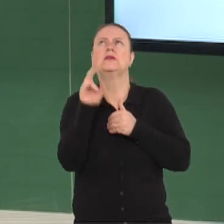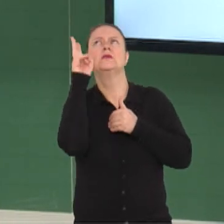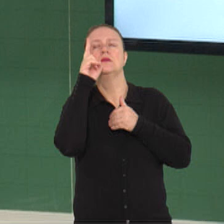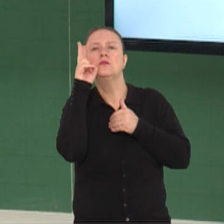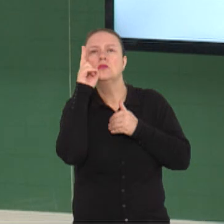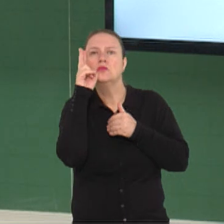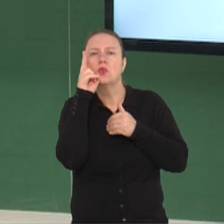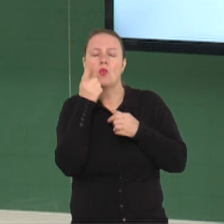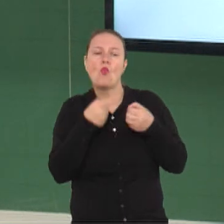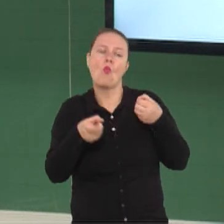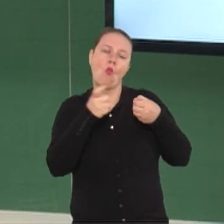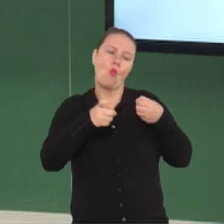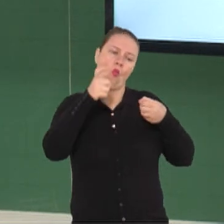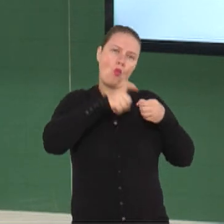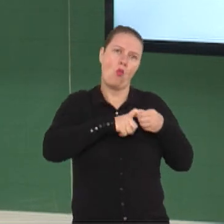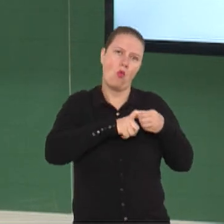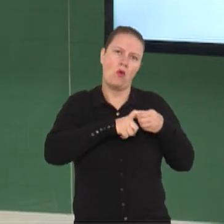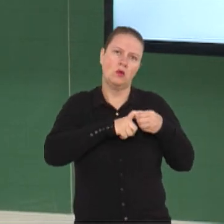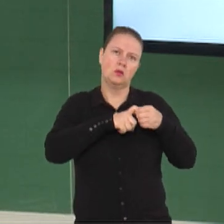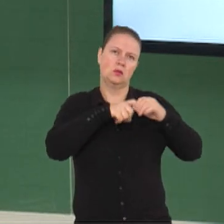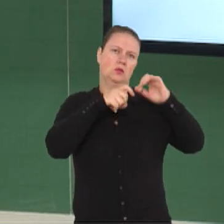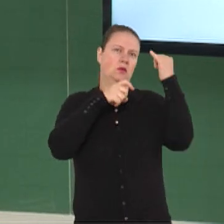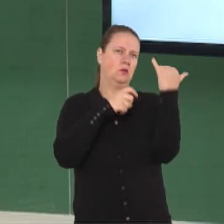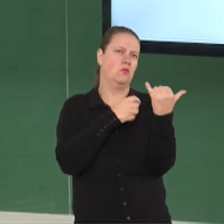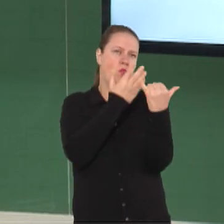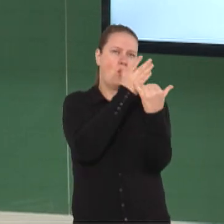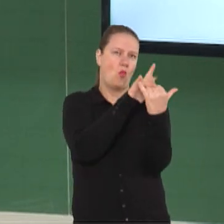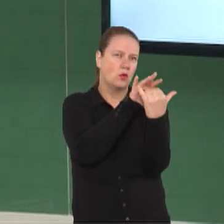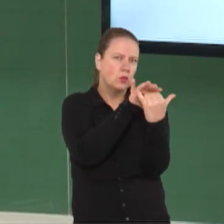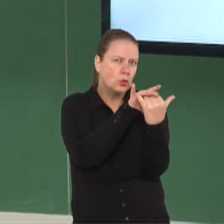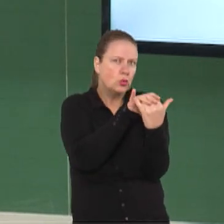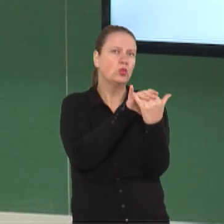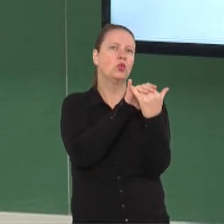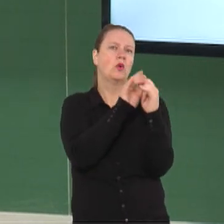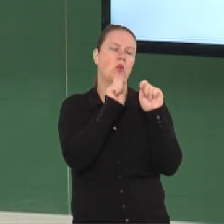aulas estão todas gravadas, disponíveis